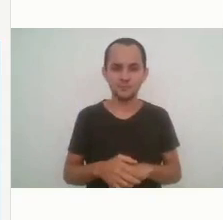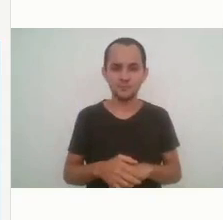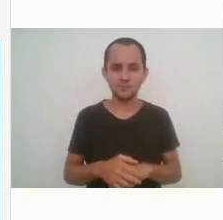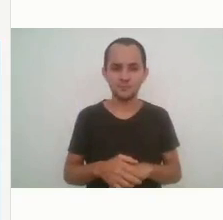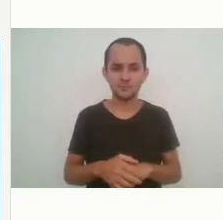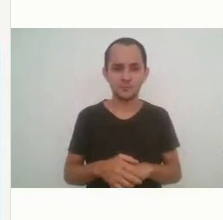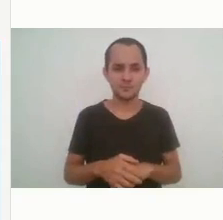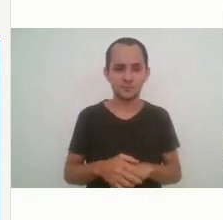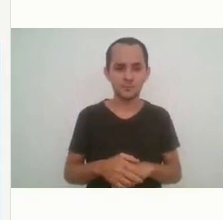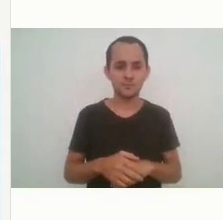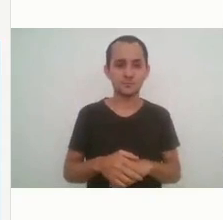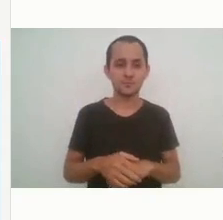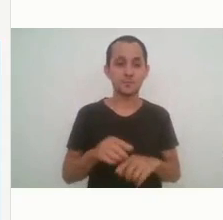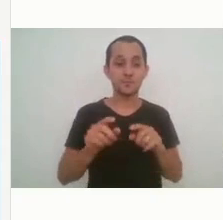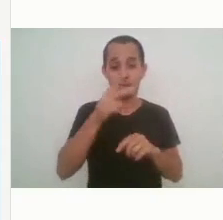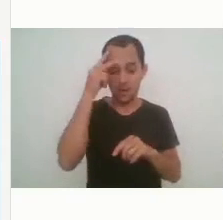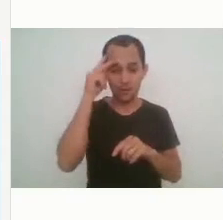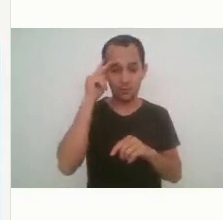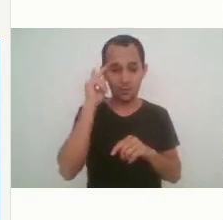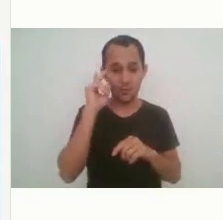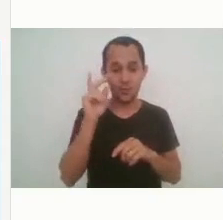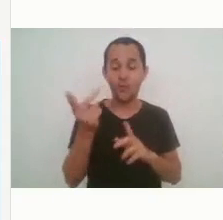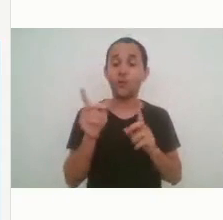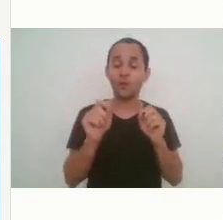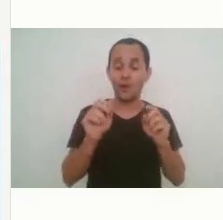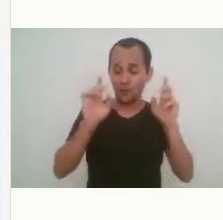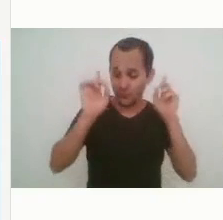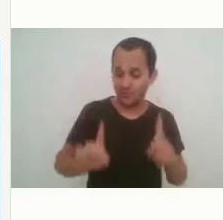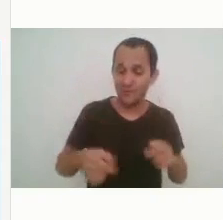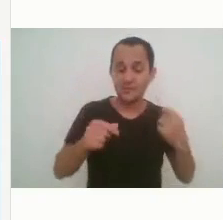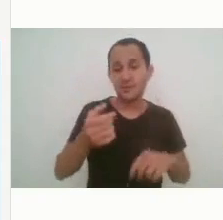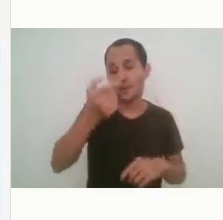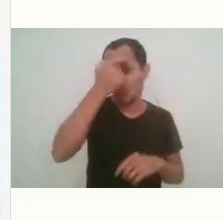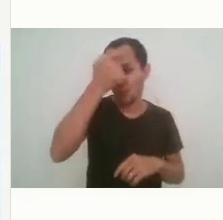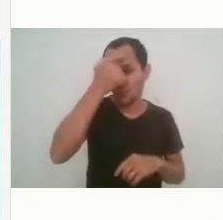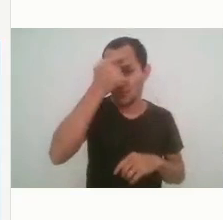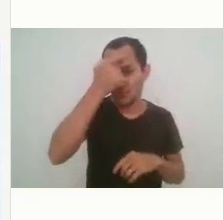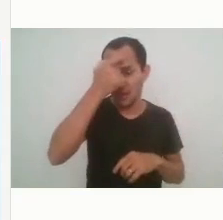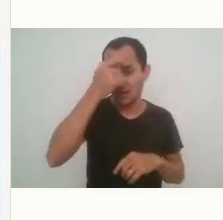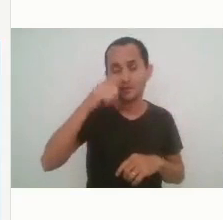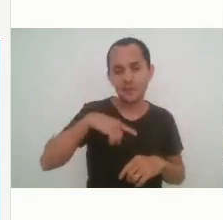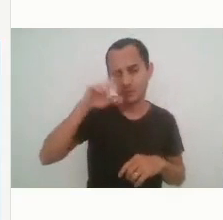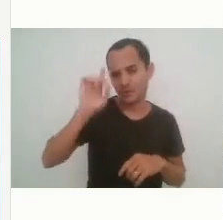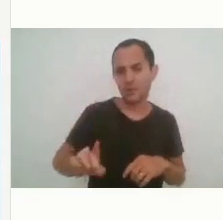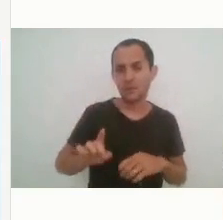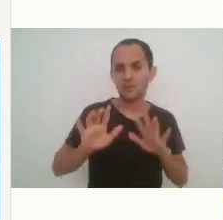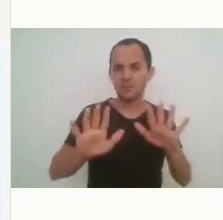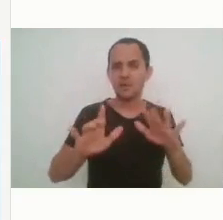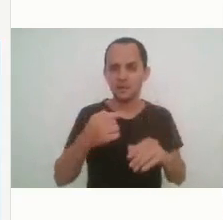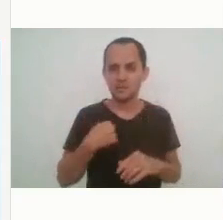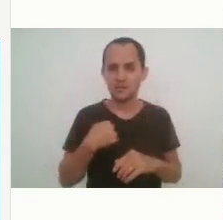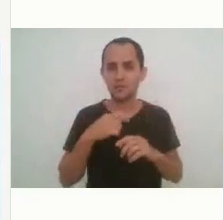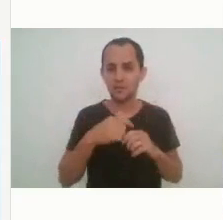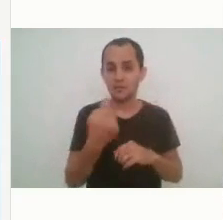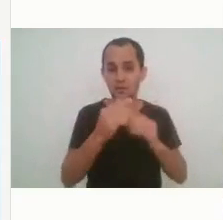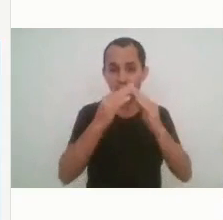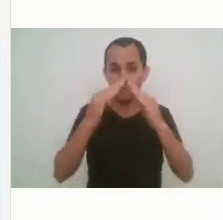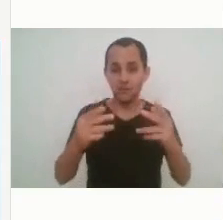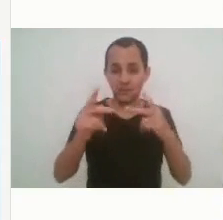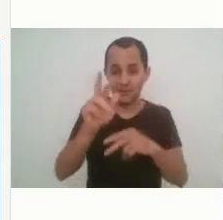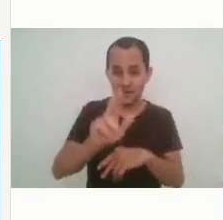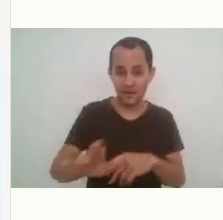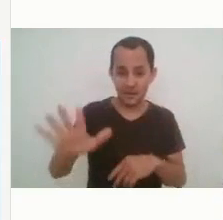a pessoa com deficiência precisa ter consciência de que o direito é dela. E nós moramos numa região que